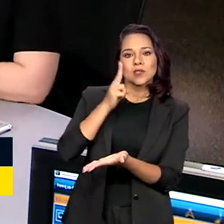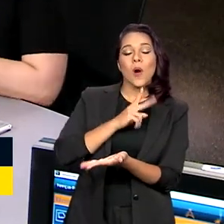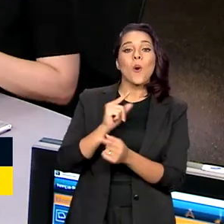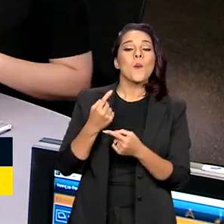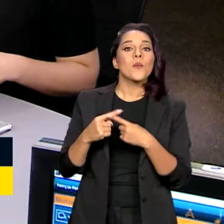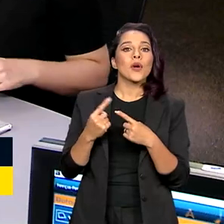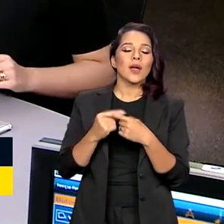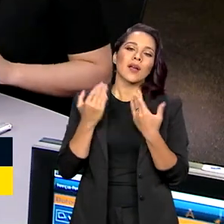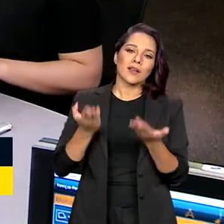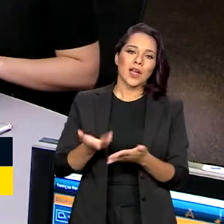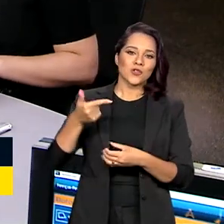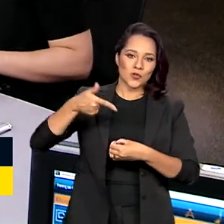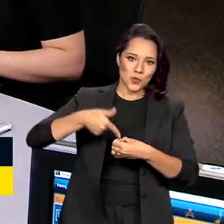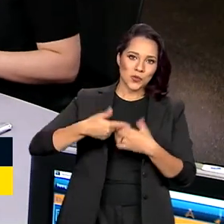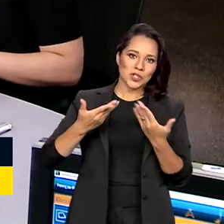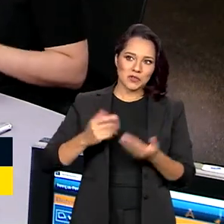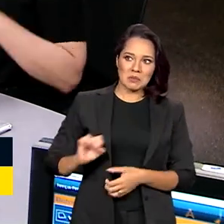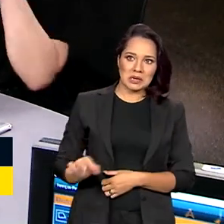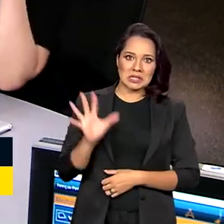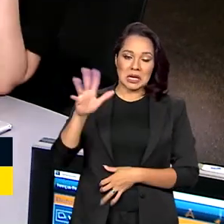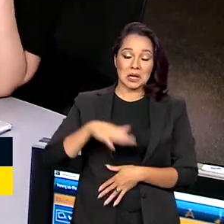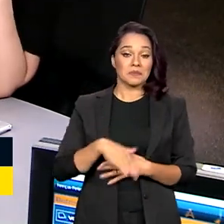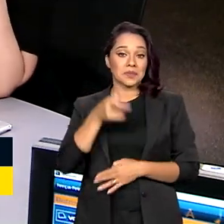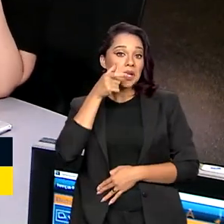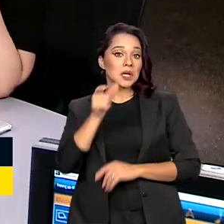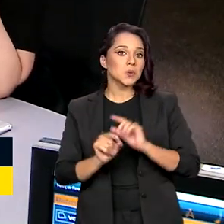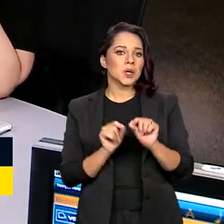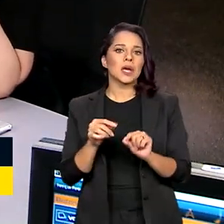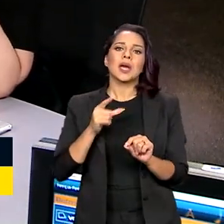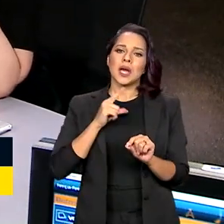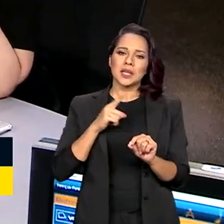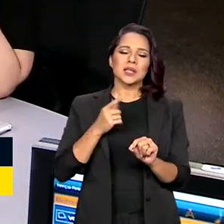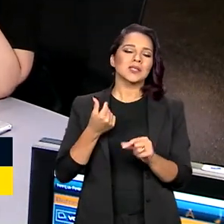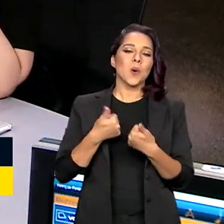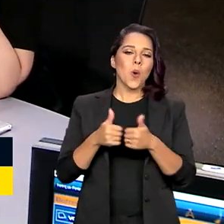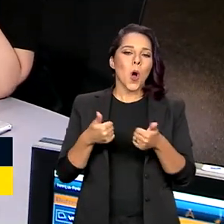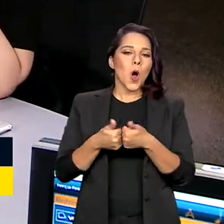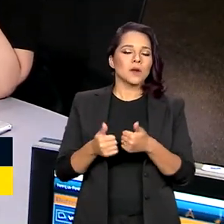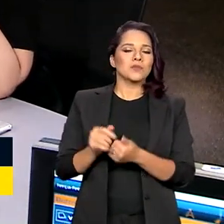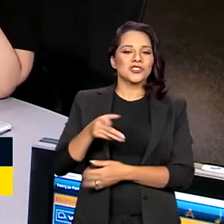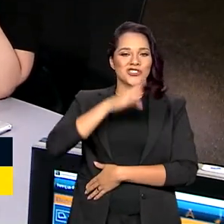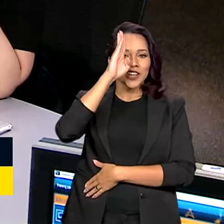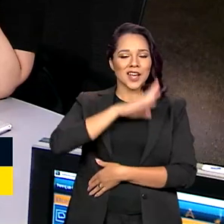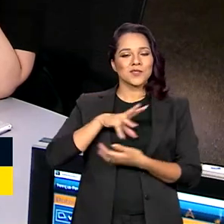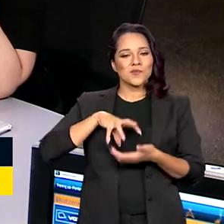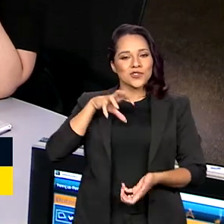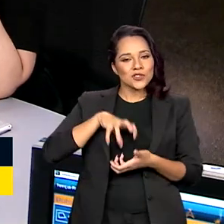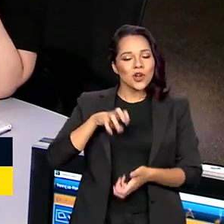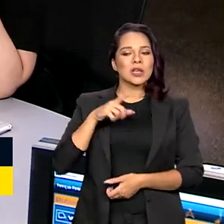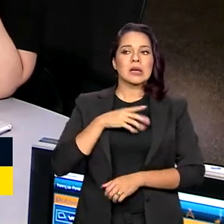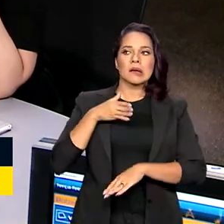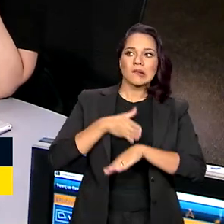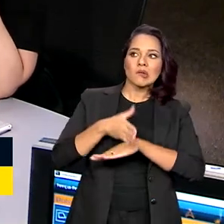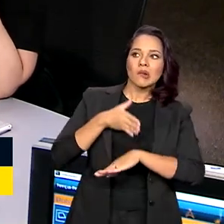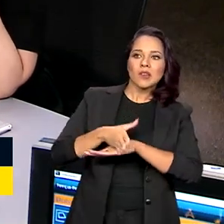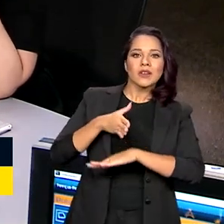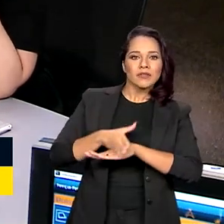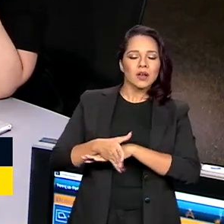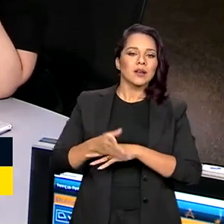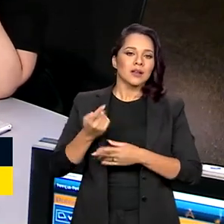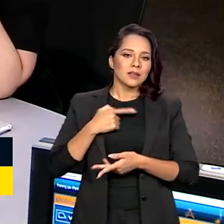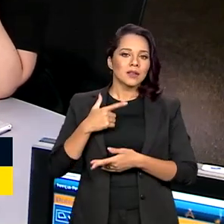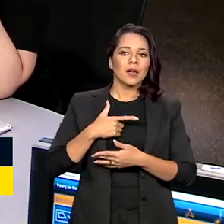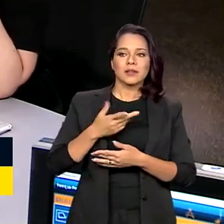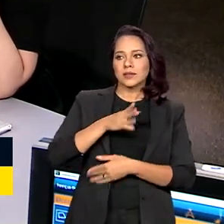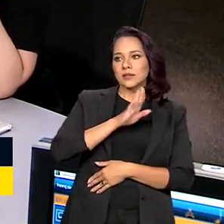conta da questão dos combustíveis que tiveram alta. O nosso interesse é que a gente tenha, né, uma linha de ônibus lá gratuita para os idosos, que tenha uma frequência razoável, que tenha um